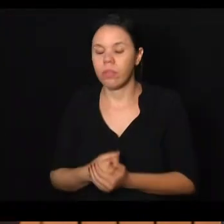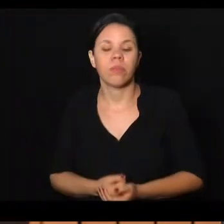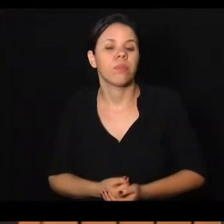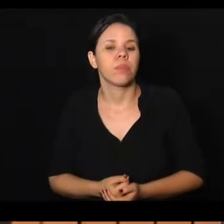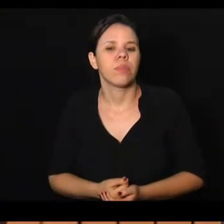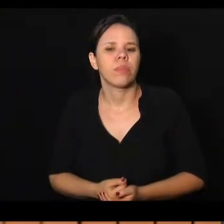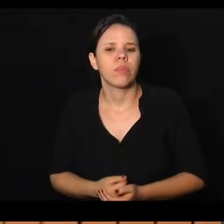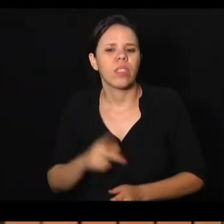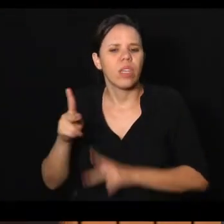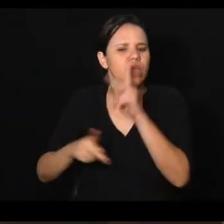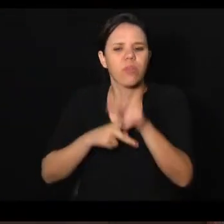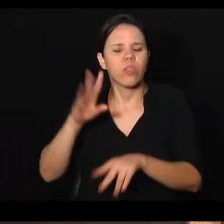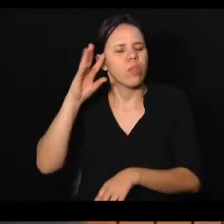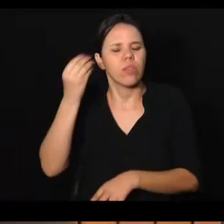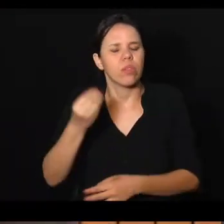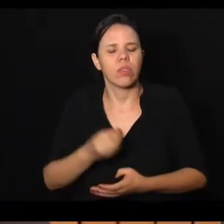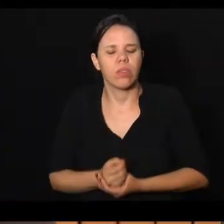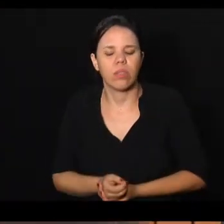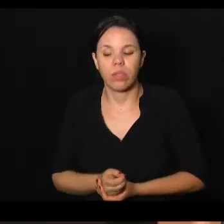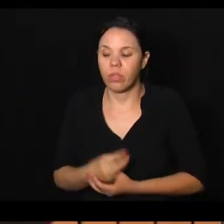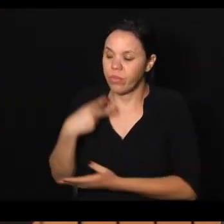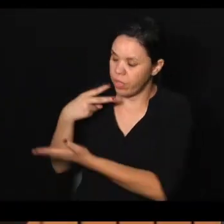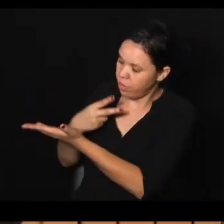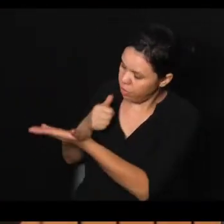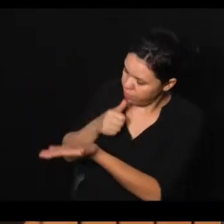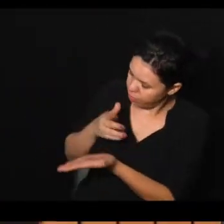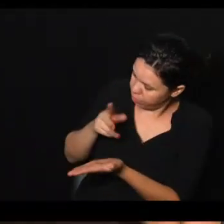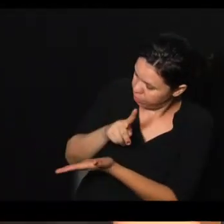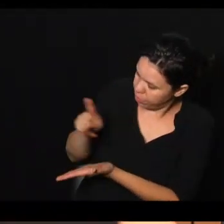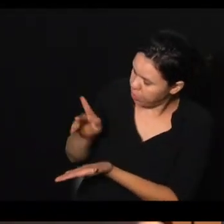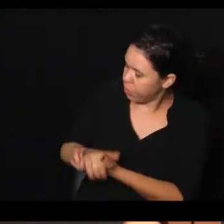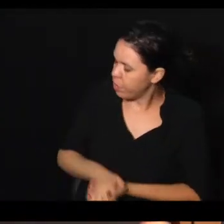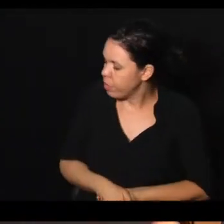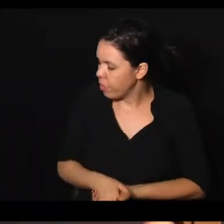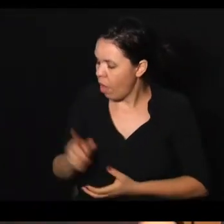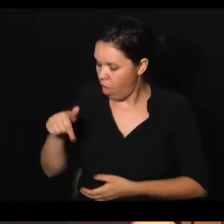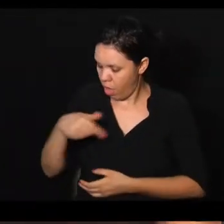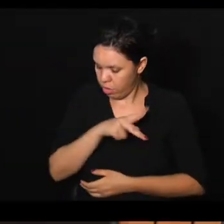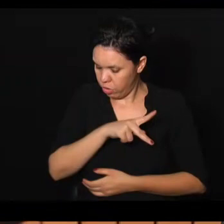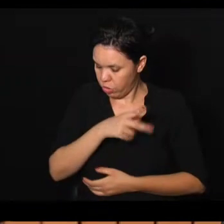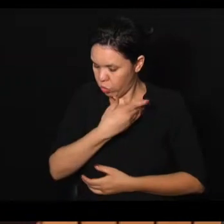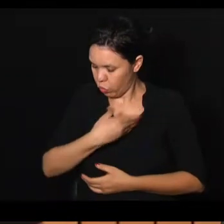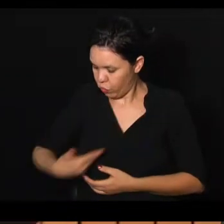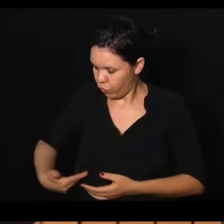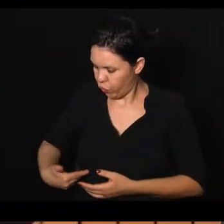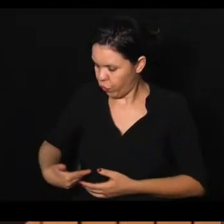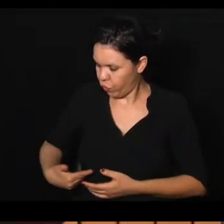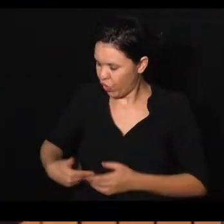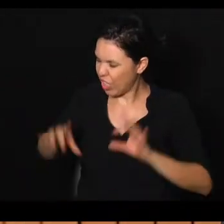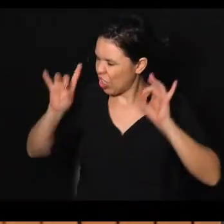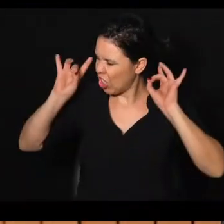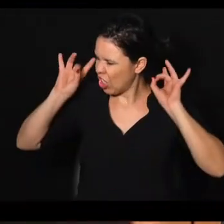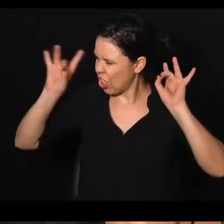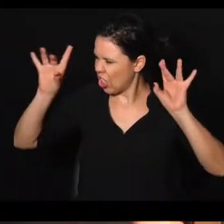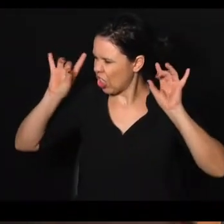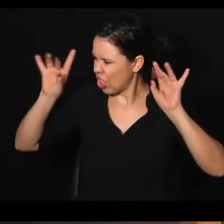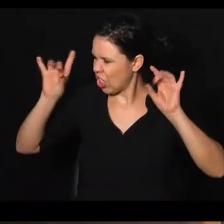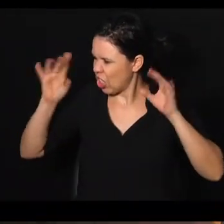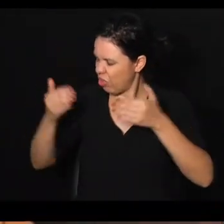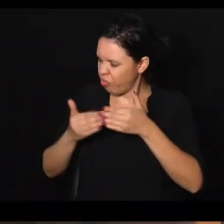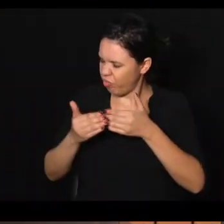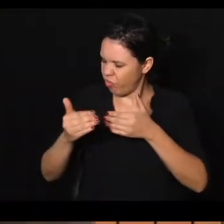as pessoas não entenderam. Vereador, este é um governo incomum, num